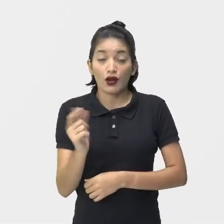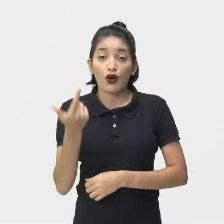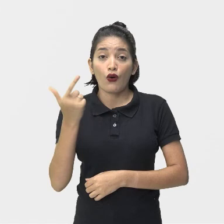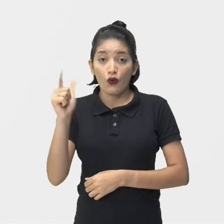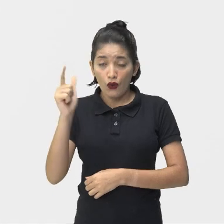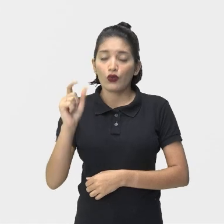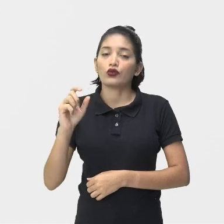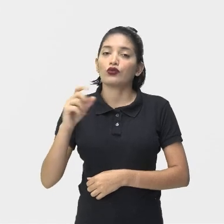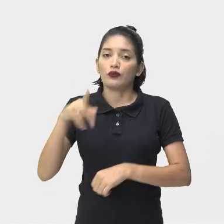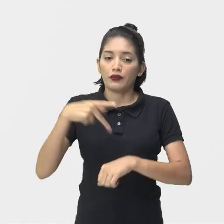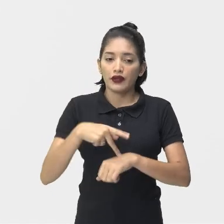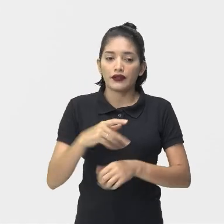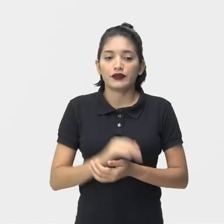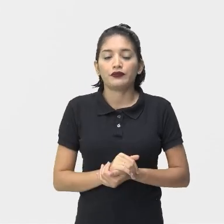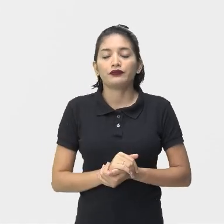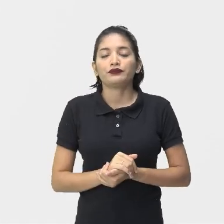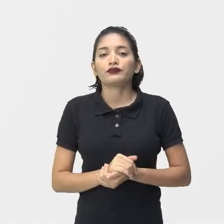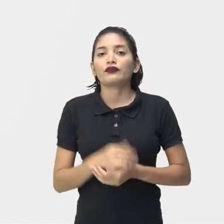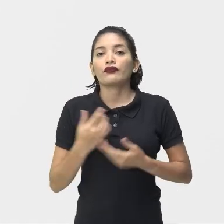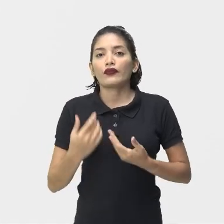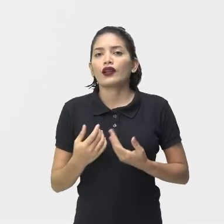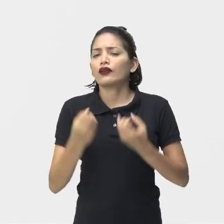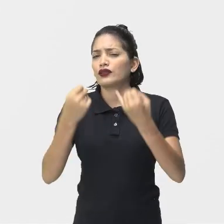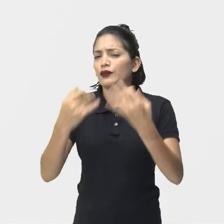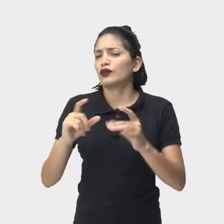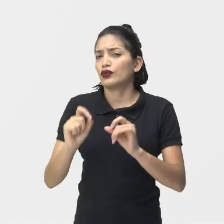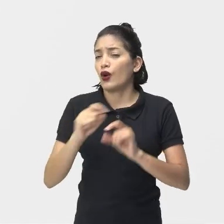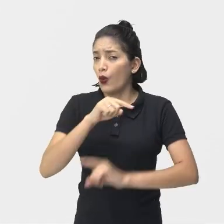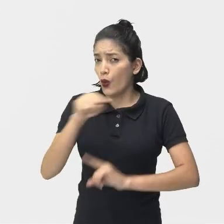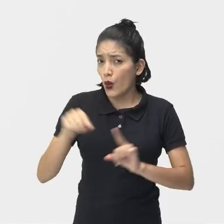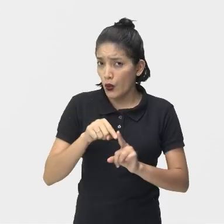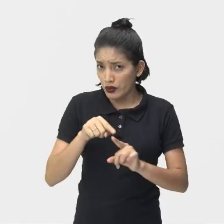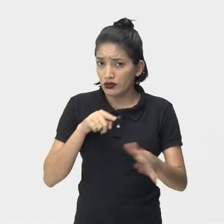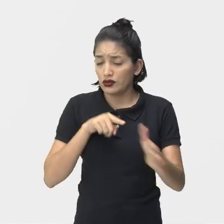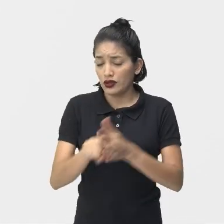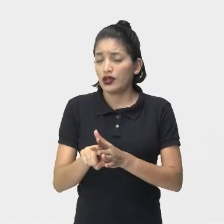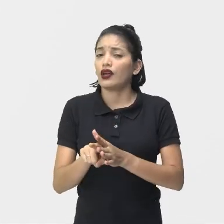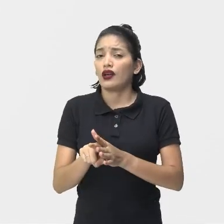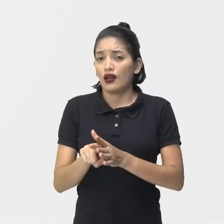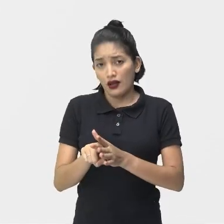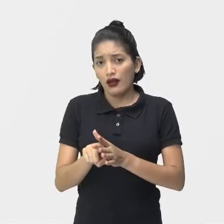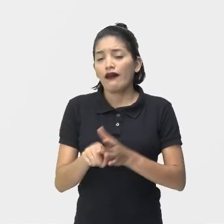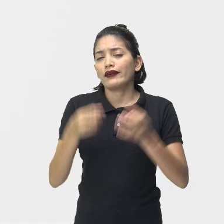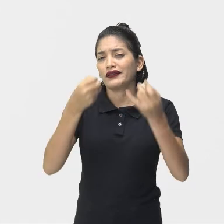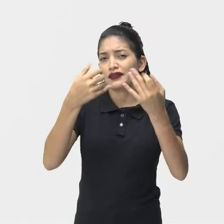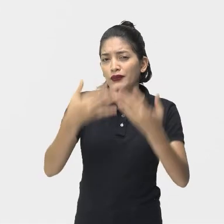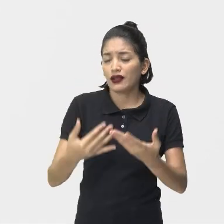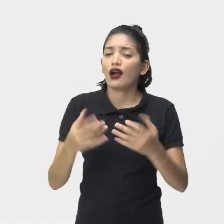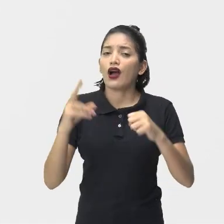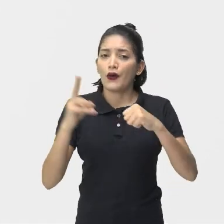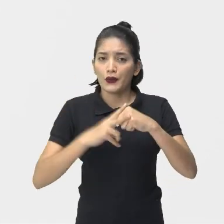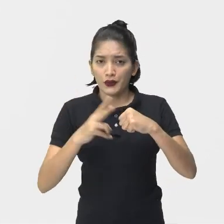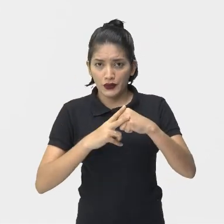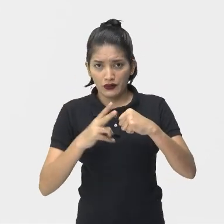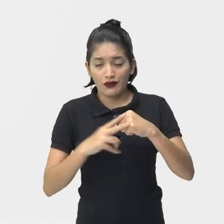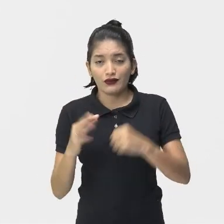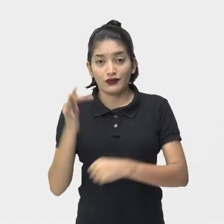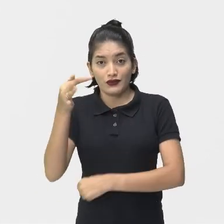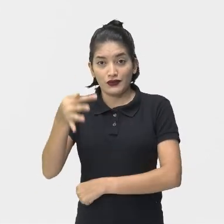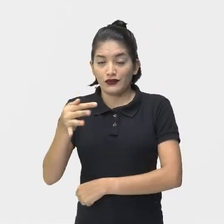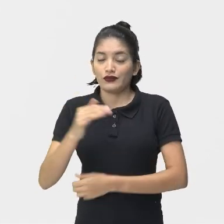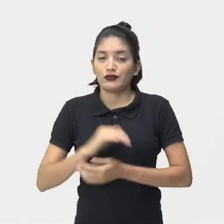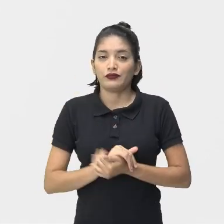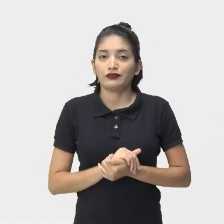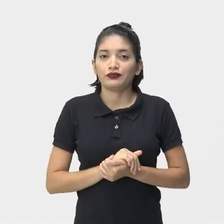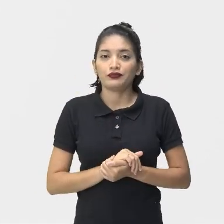o nosso comentário, a finalidade da questão é trabalhar os verbos no futuro imperfeito de indicativo, tá